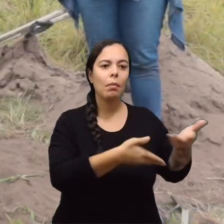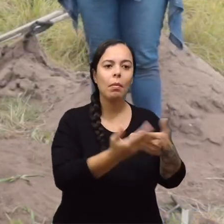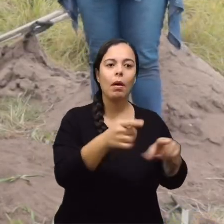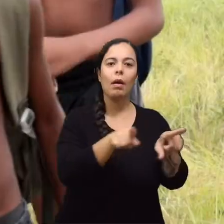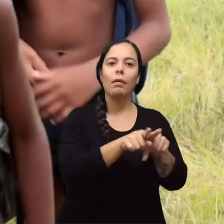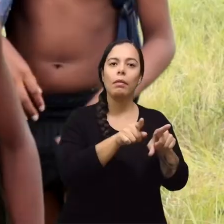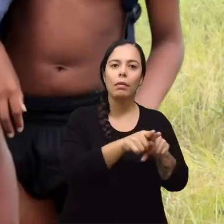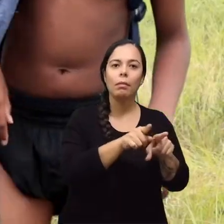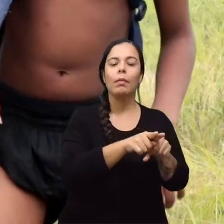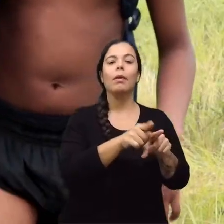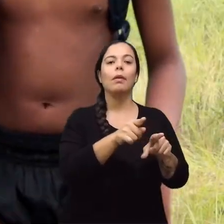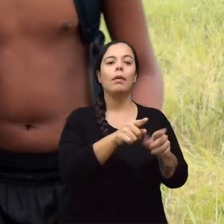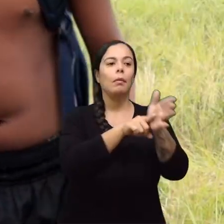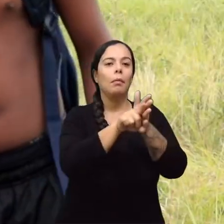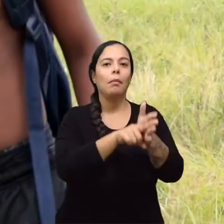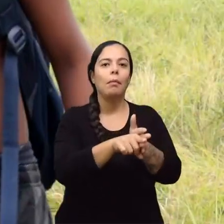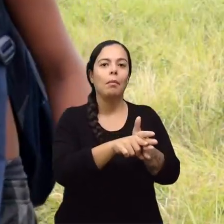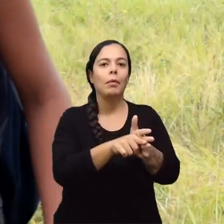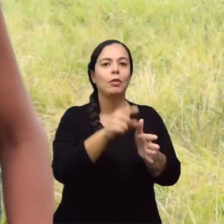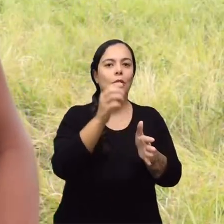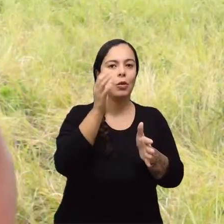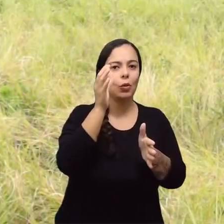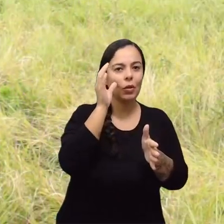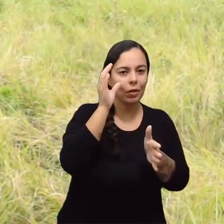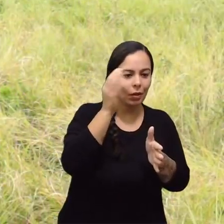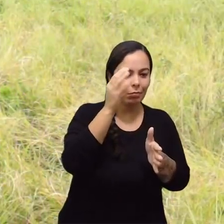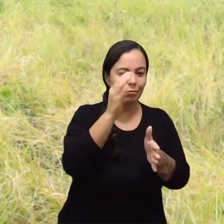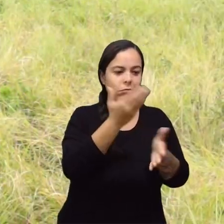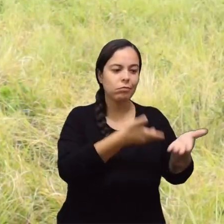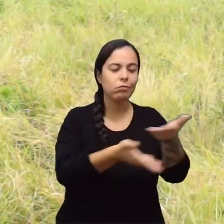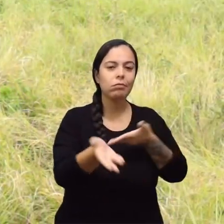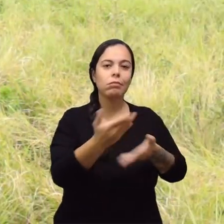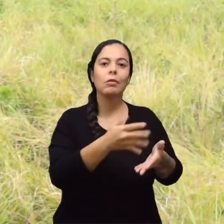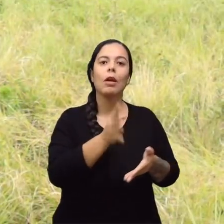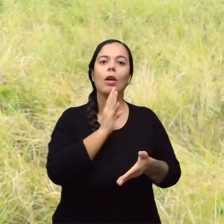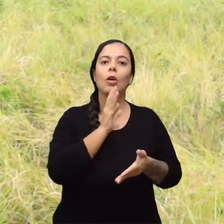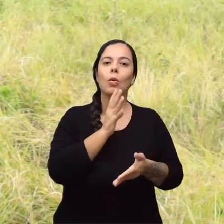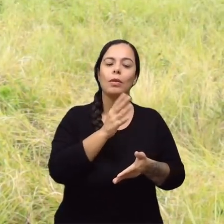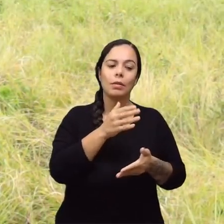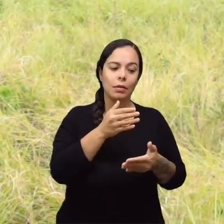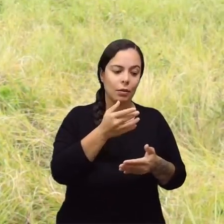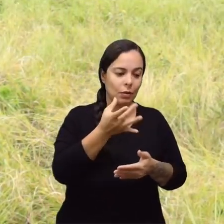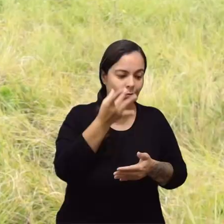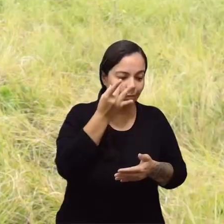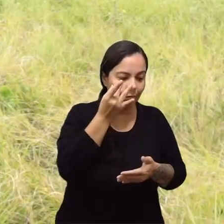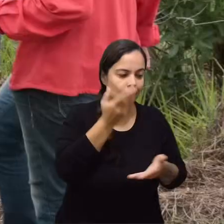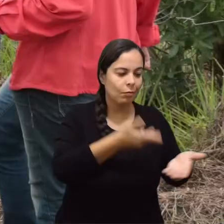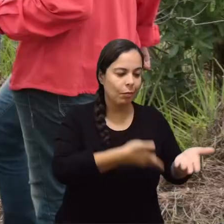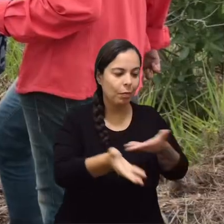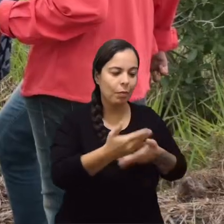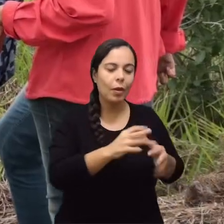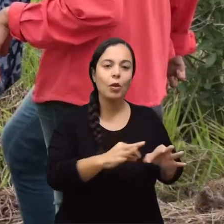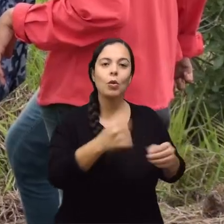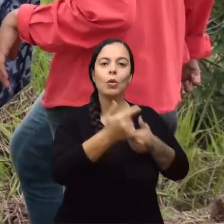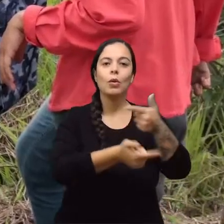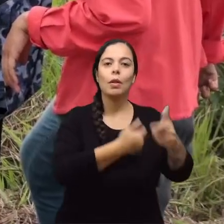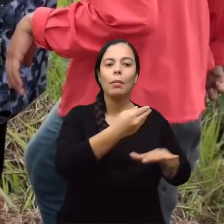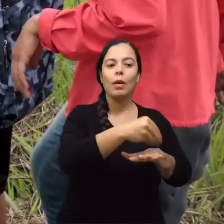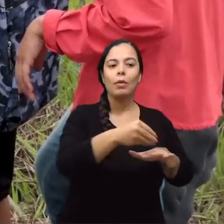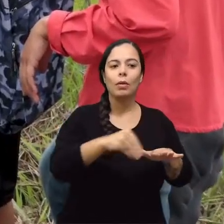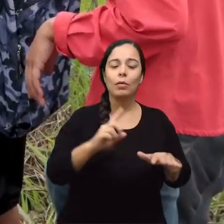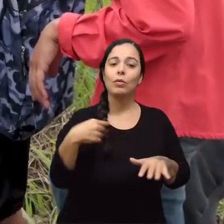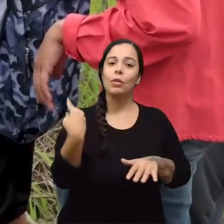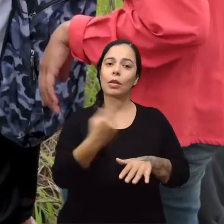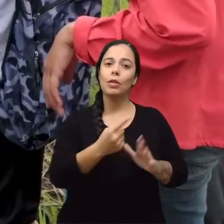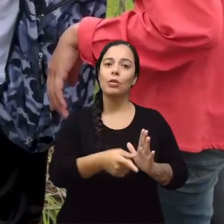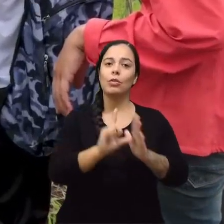graduação, com os próprios pesquisadores e conseguiram conhecer de perto, né, esse trabalho